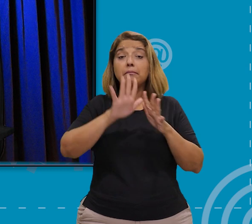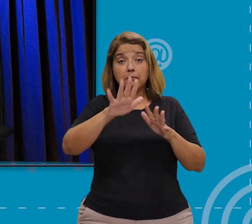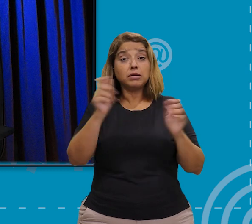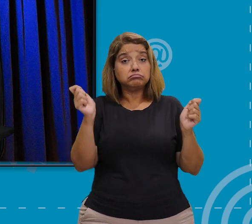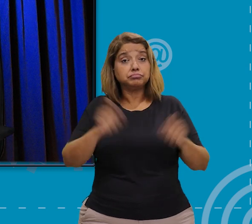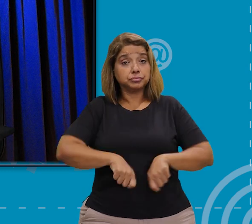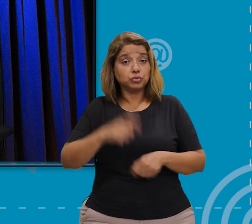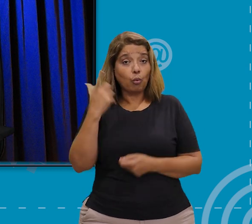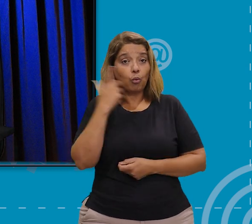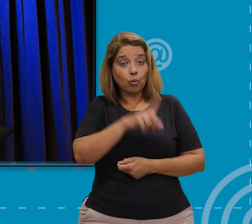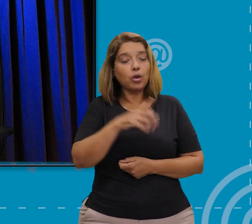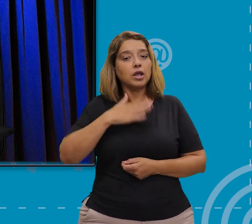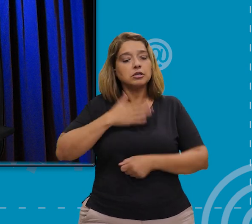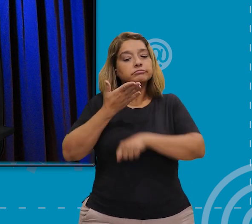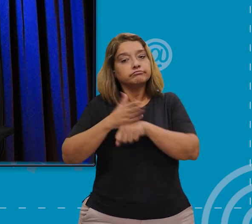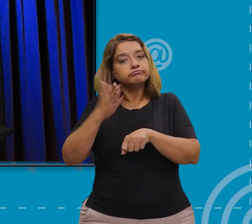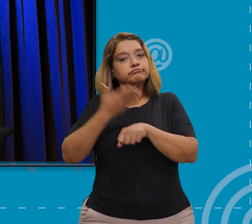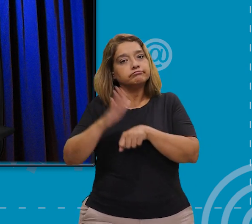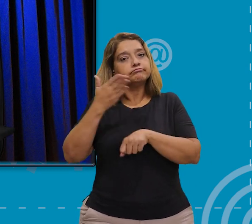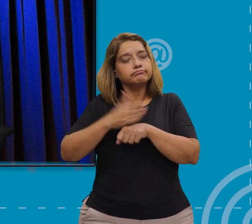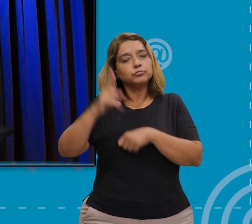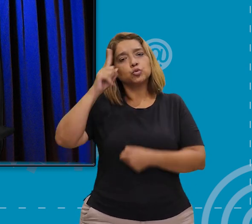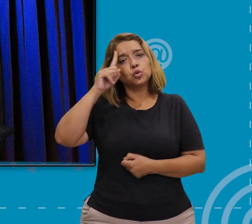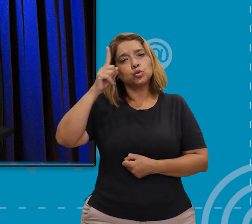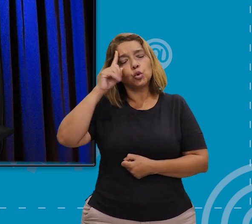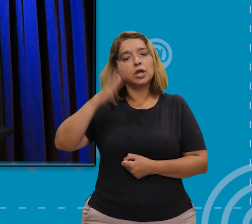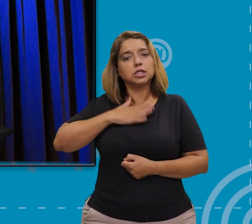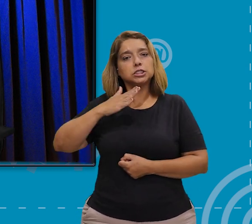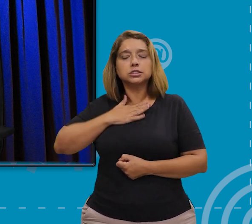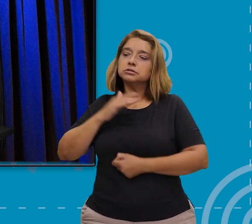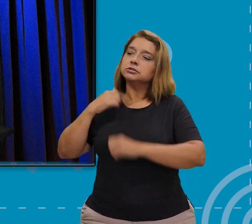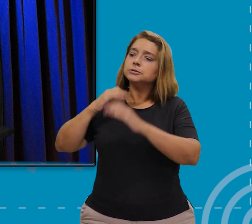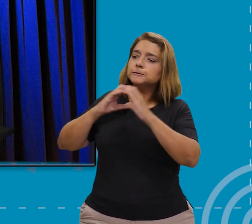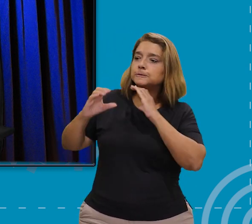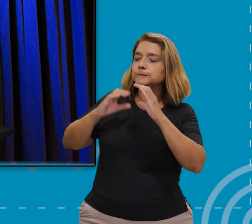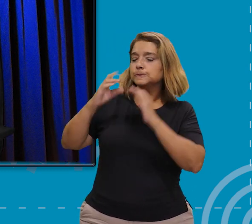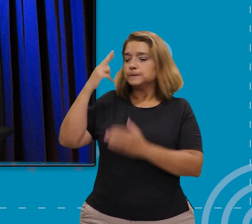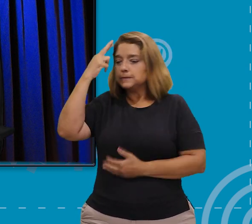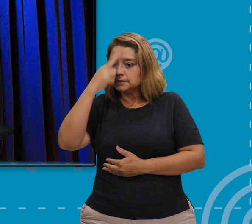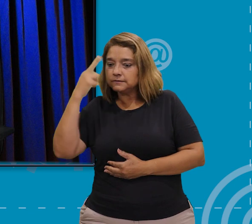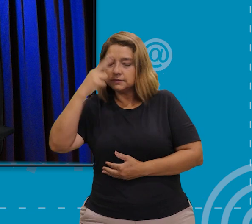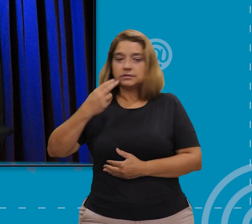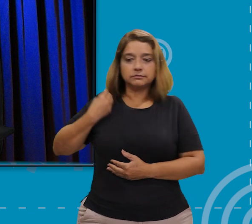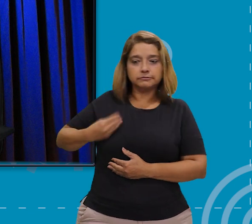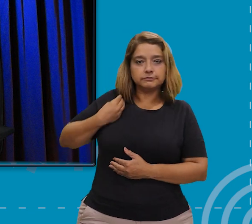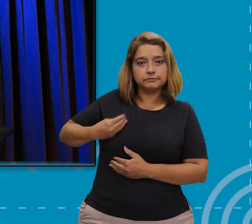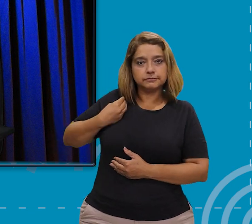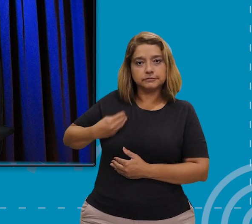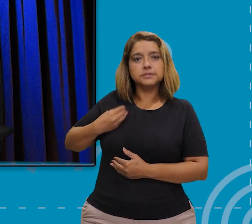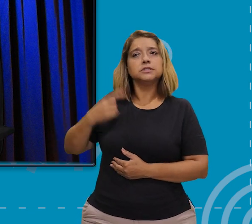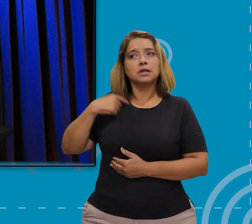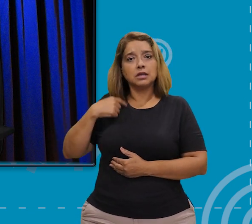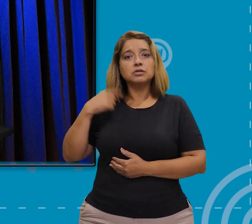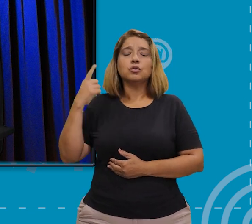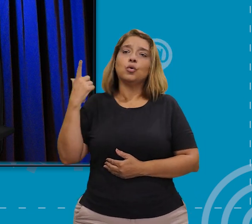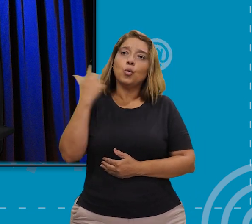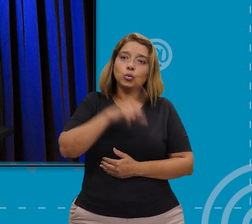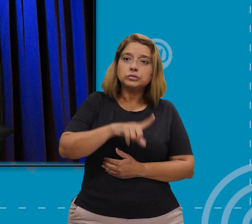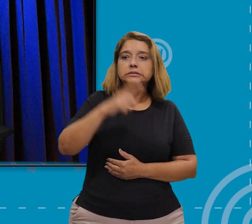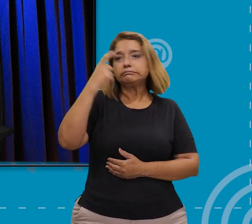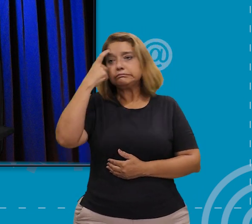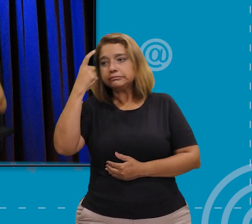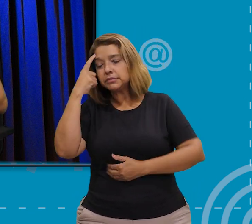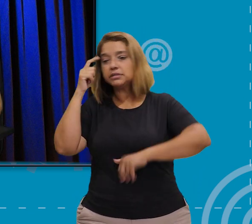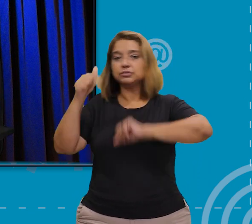ele é essencial, difícil, complexo, mas ele é possível, né? Eu tenho praticado muito a comunicação não violenta em casa. É o